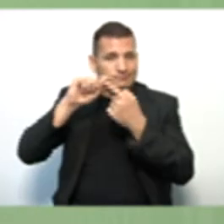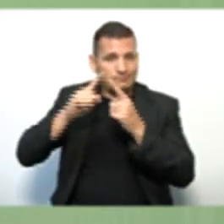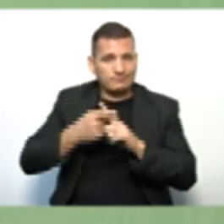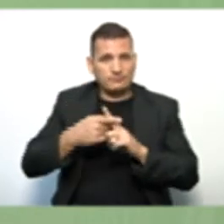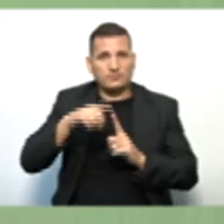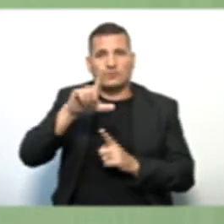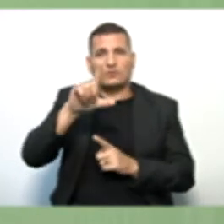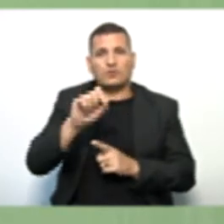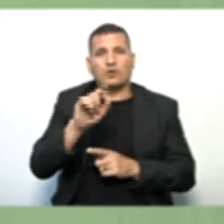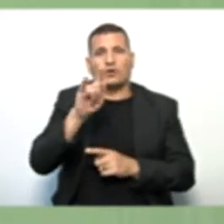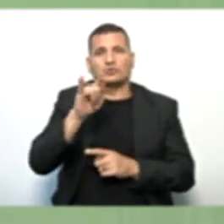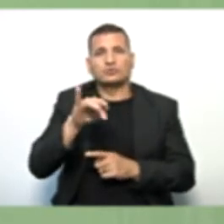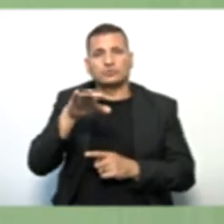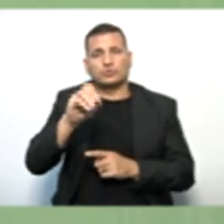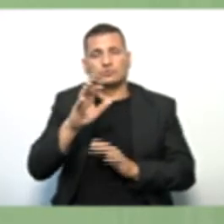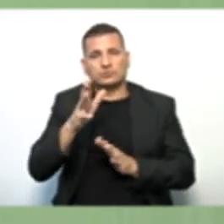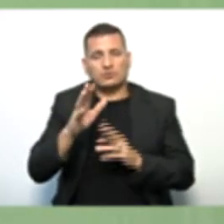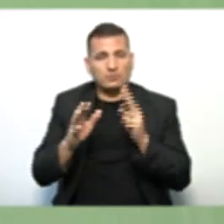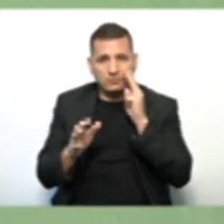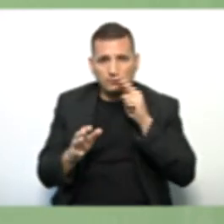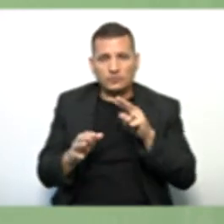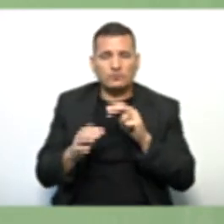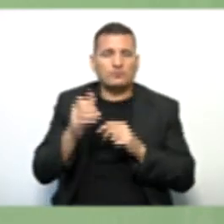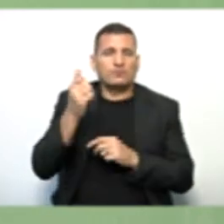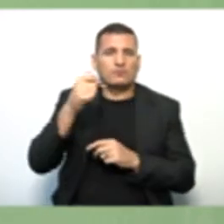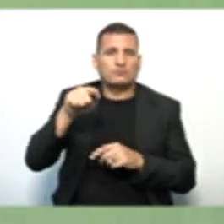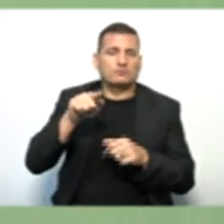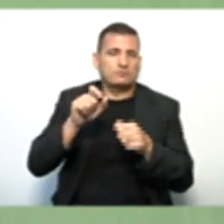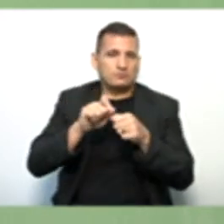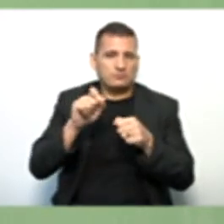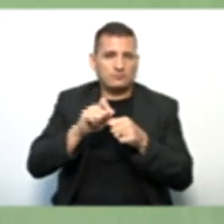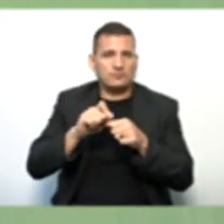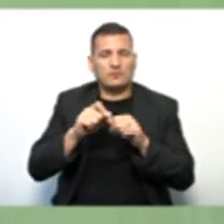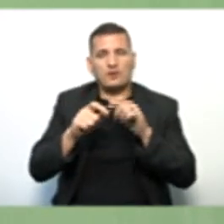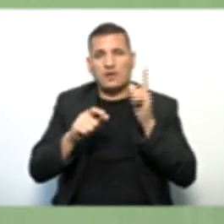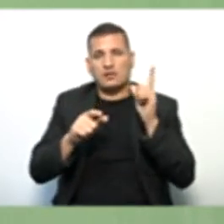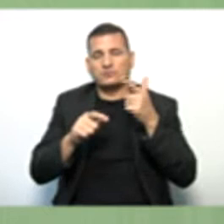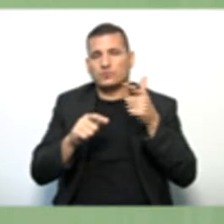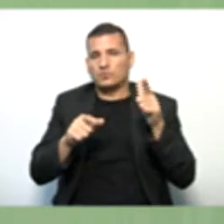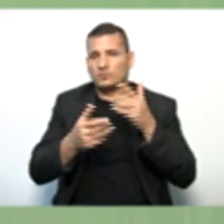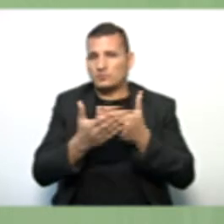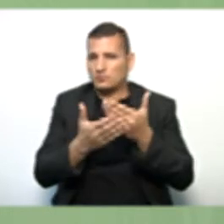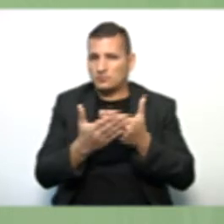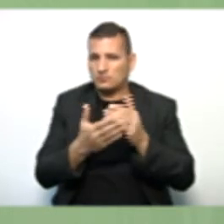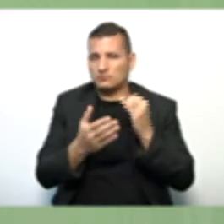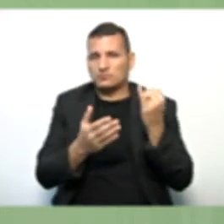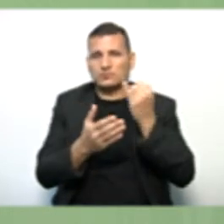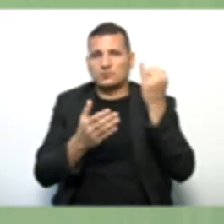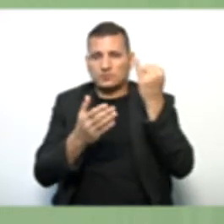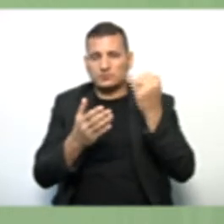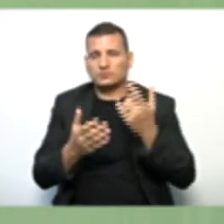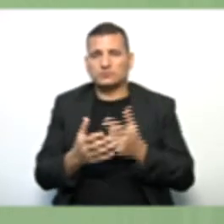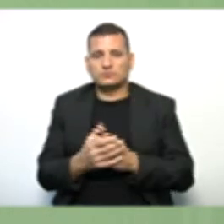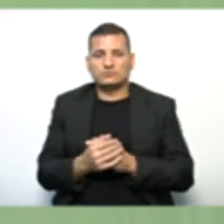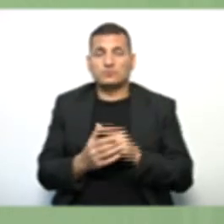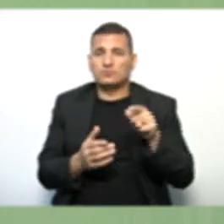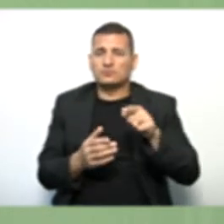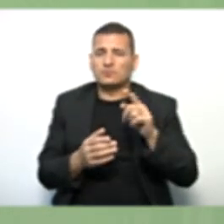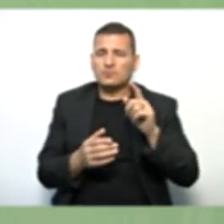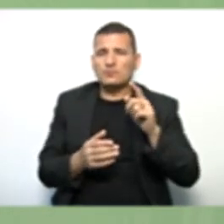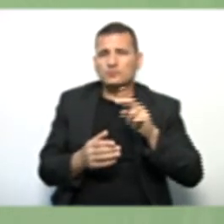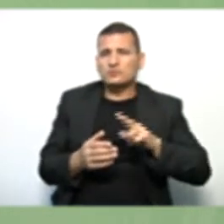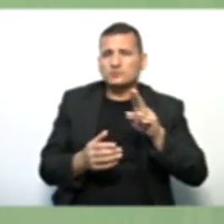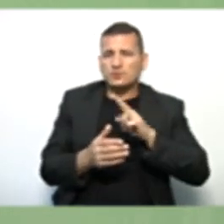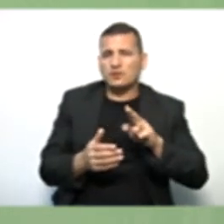A gente viu isso daqui nos algoritmos que a gente fez, tá? Nas outras aulas, que é importante. Isso aqui é muito utilizado